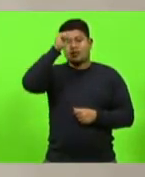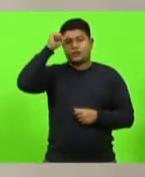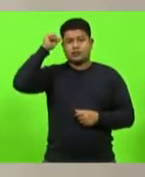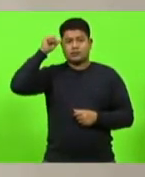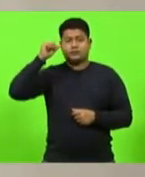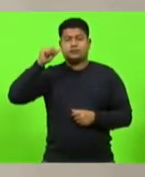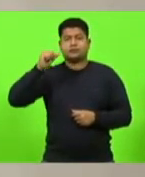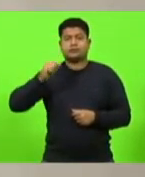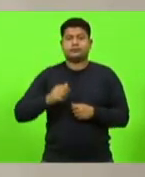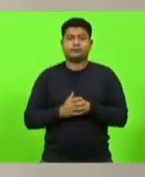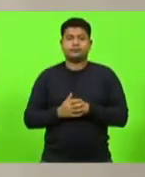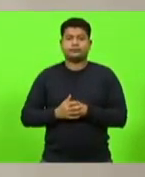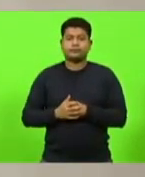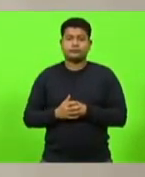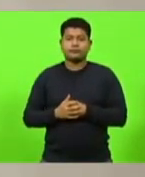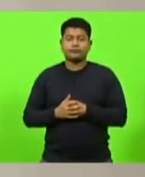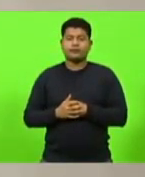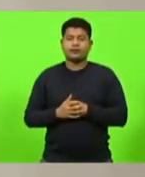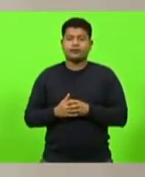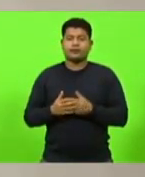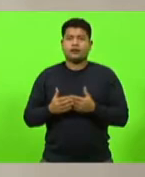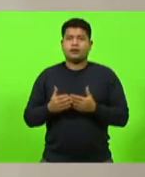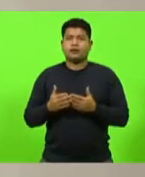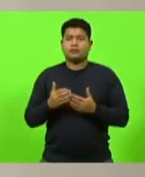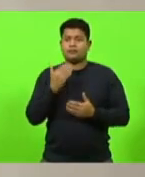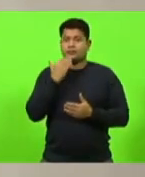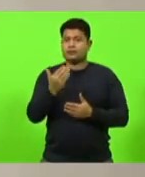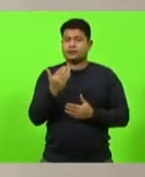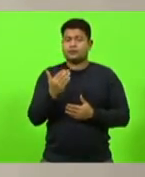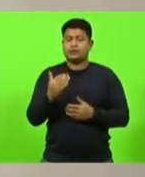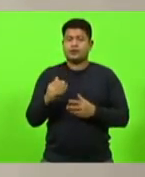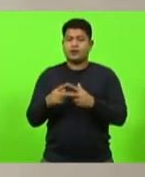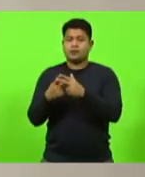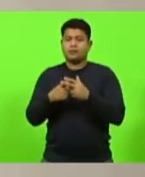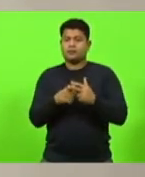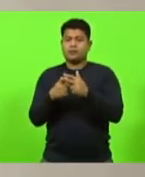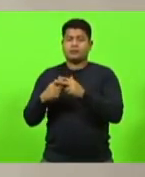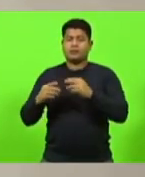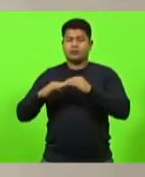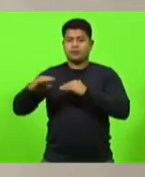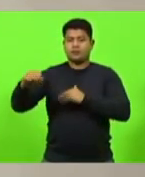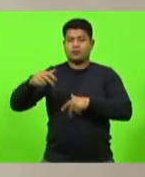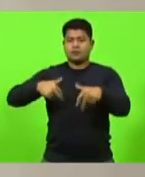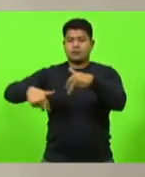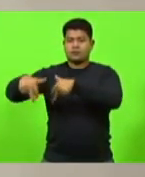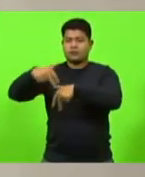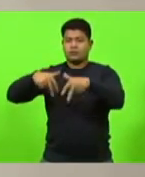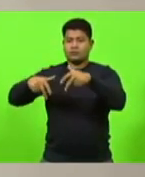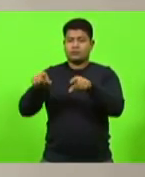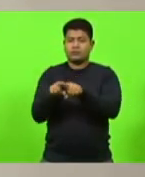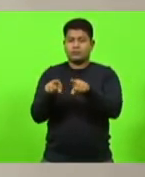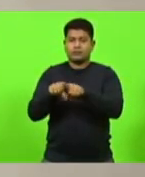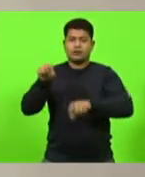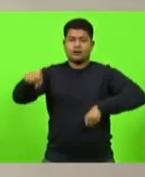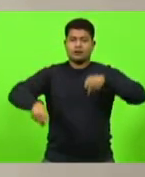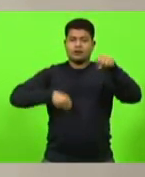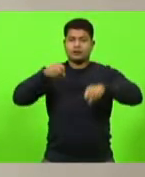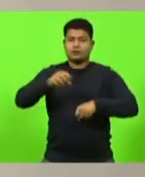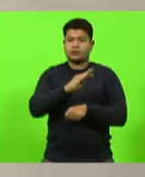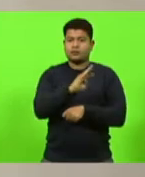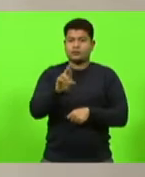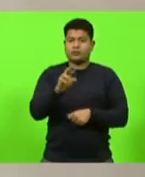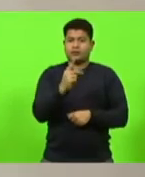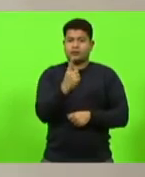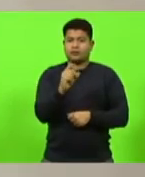ao superintendente regional DENIT de Santa Catarina melhorias nos acostamentos para circulação de pedestres e ciclistas na BR-101, Morro